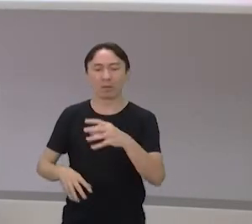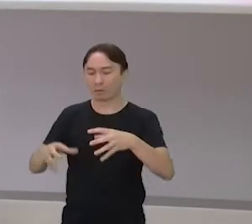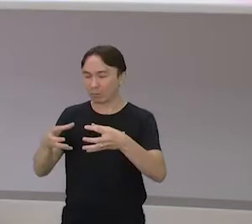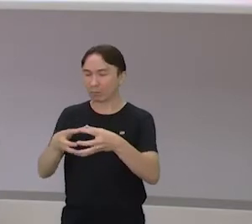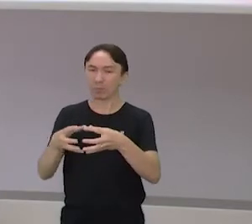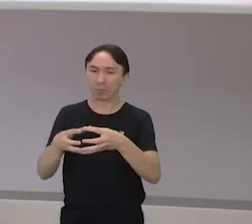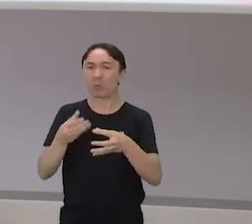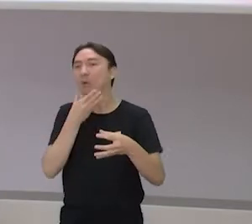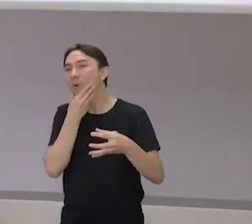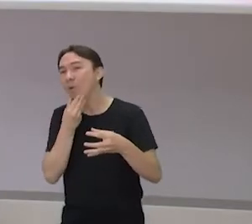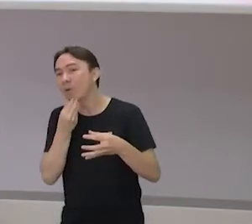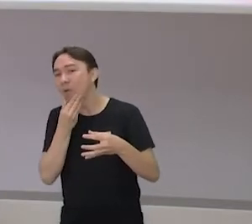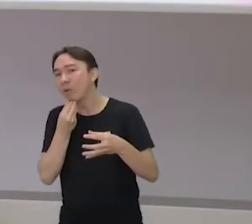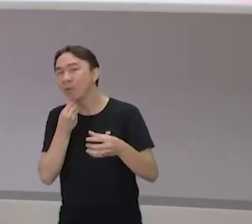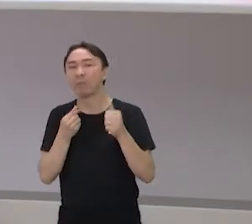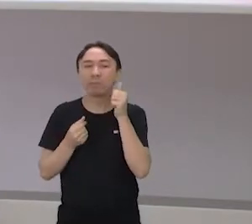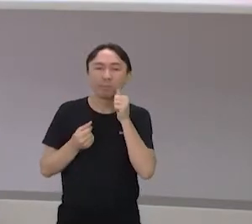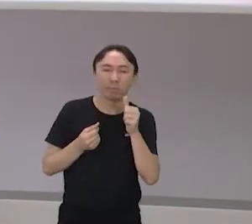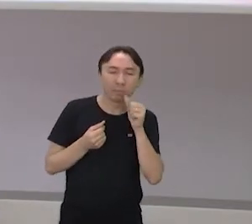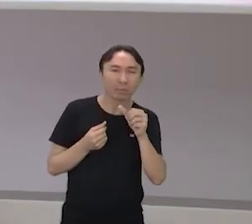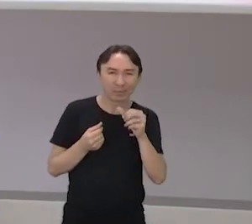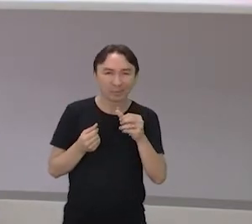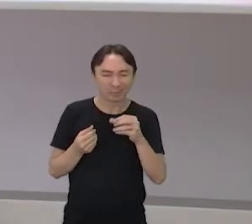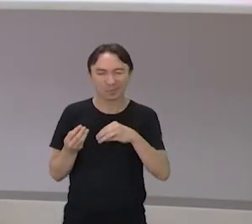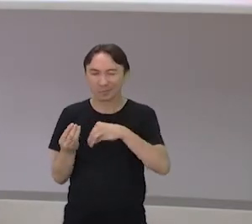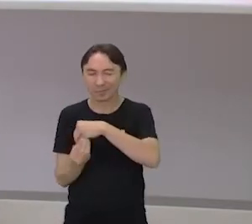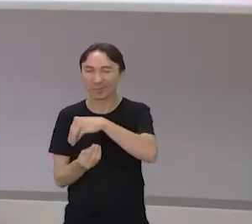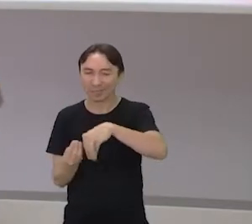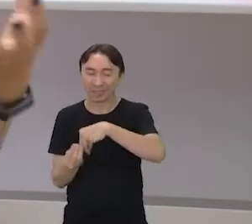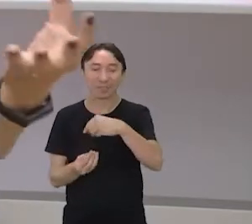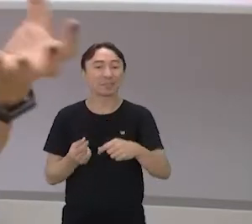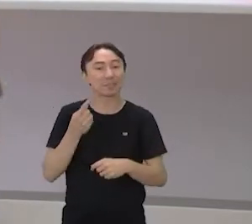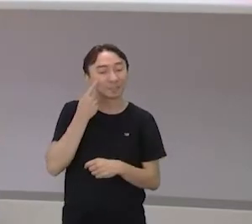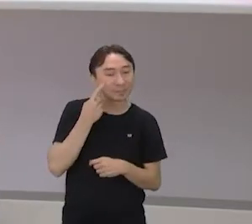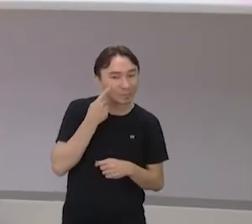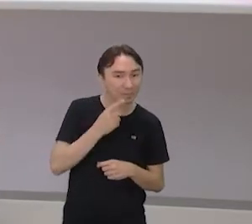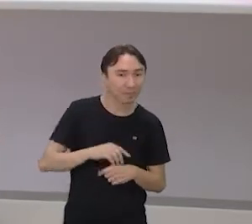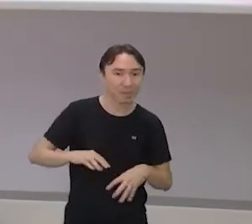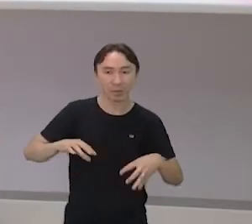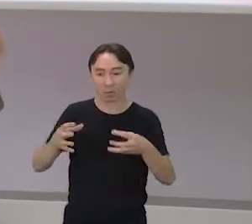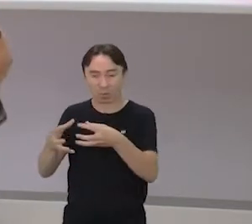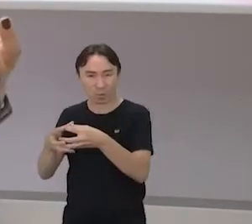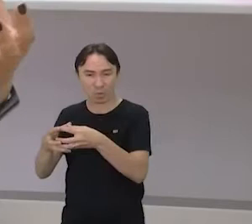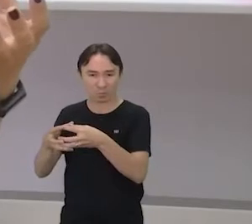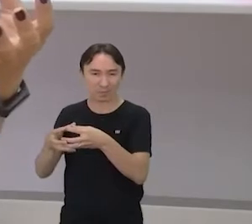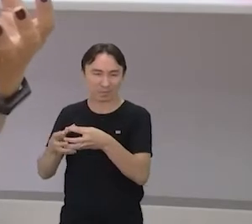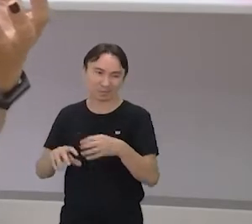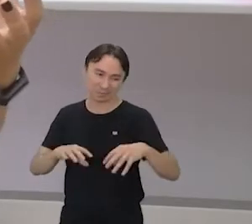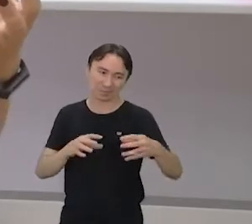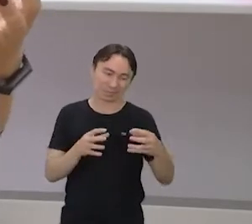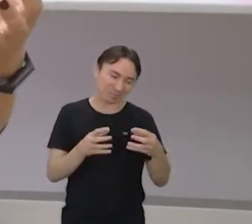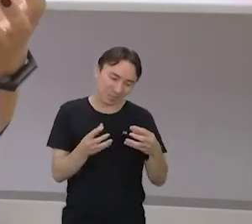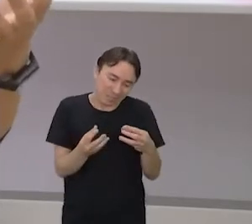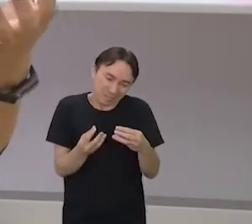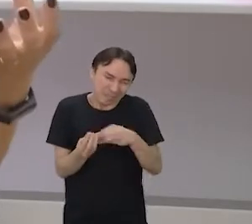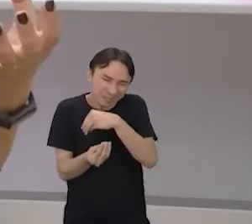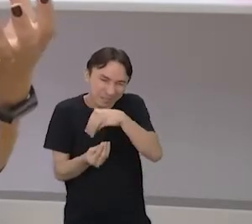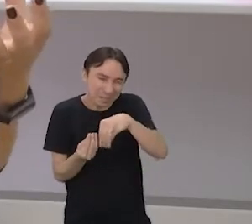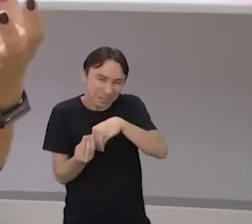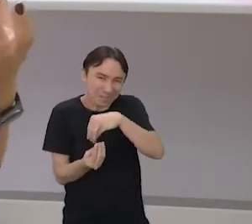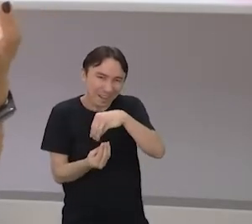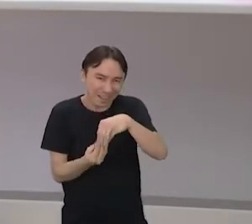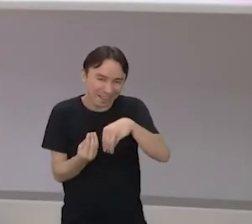vocês precisam analisar as habilidades que os estudantes têm para que os grupos fiquem mistos, porque é